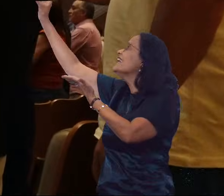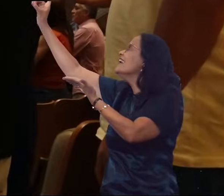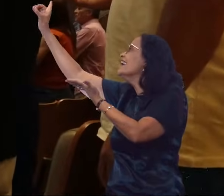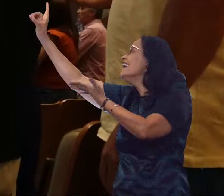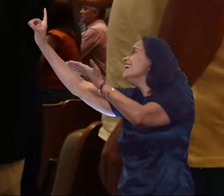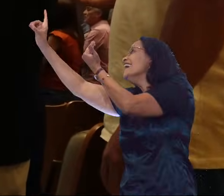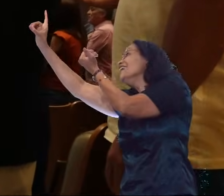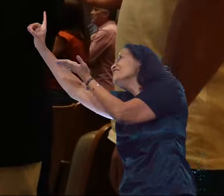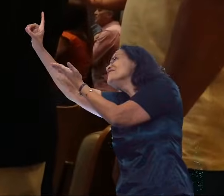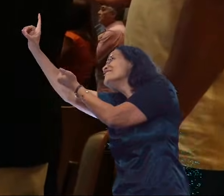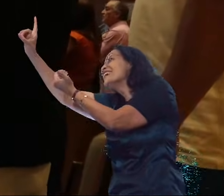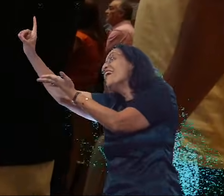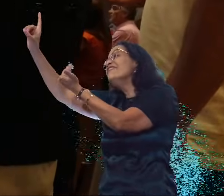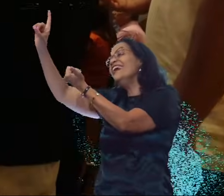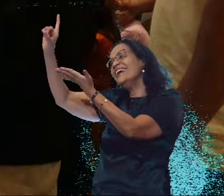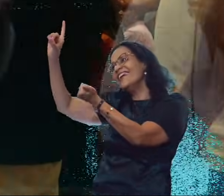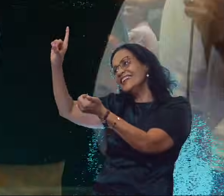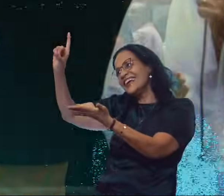ó